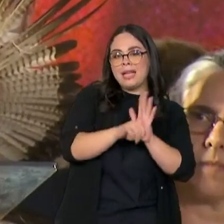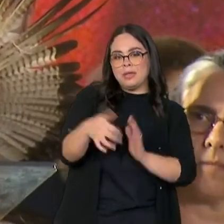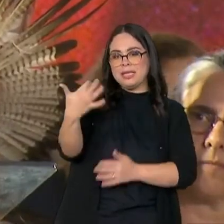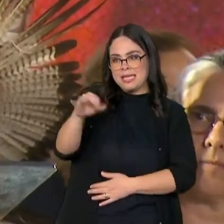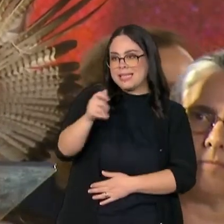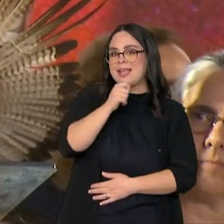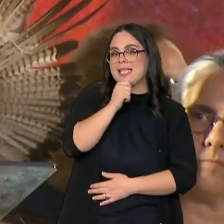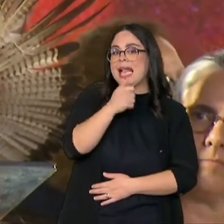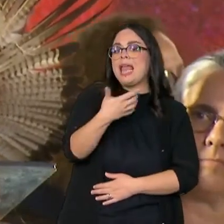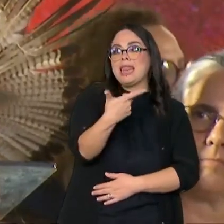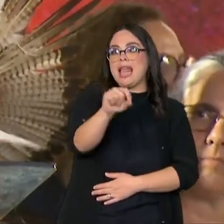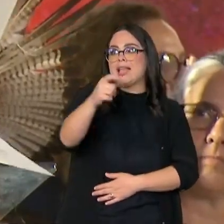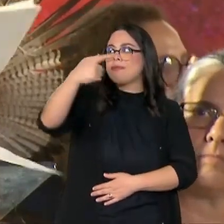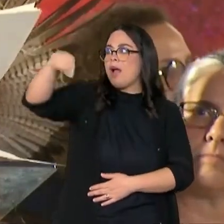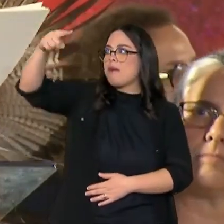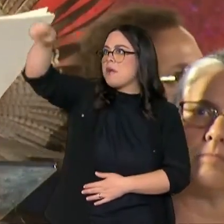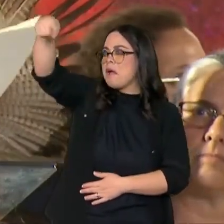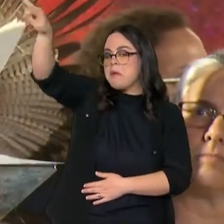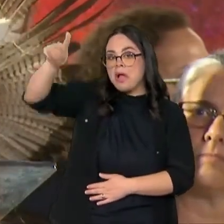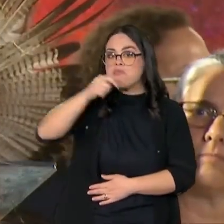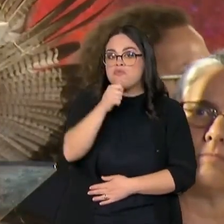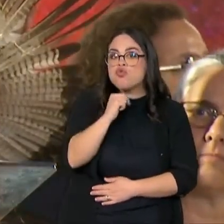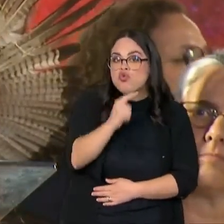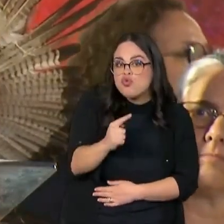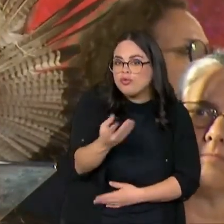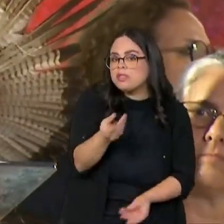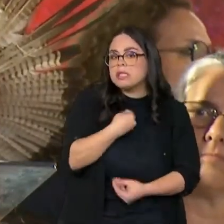do Brasil, não deixam dúvidas.